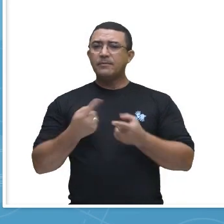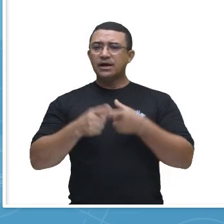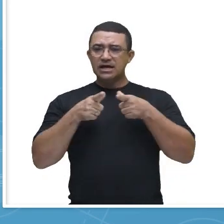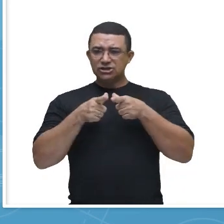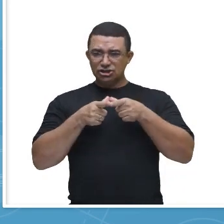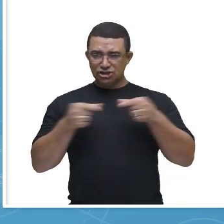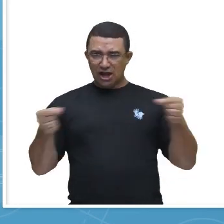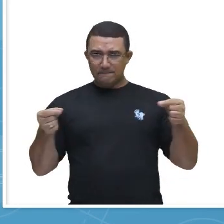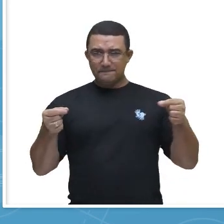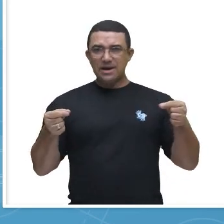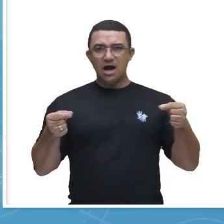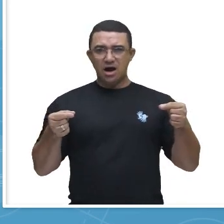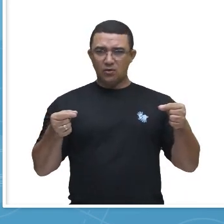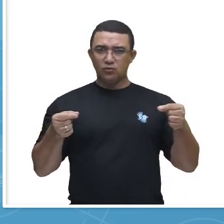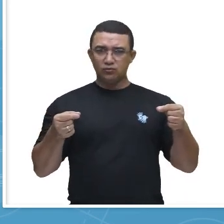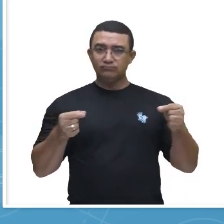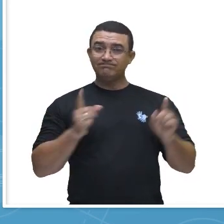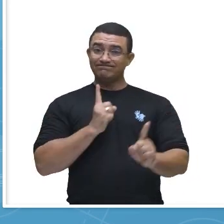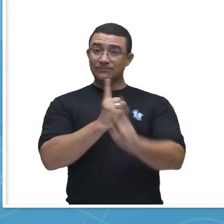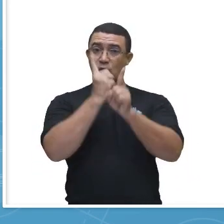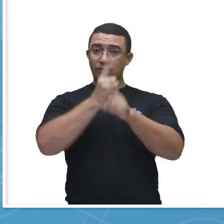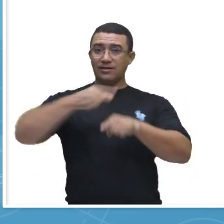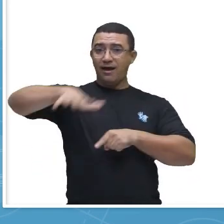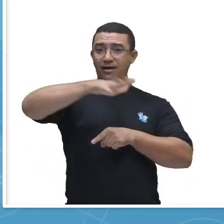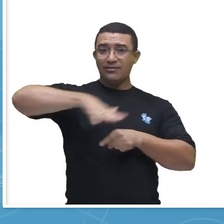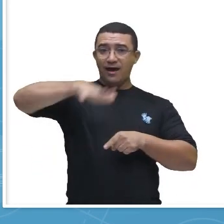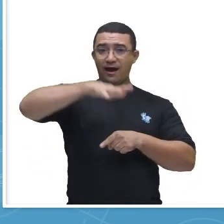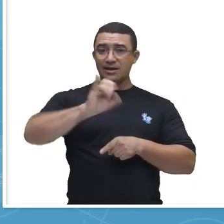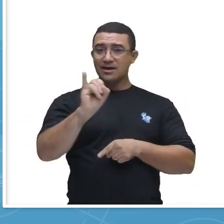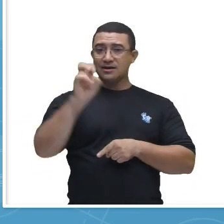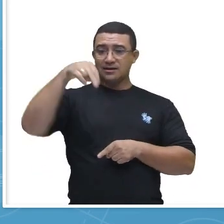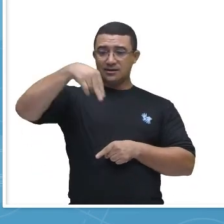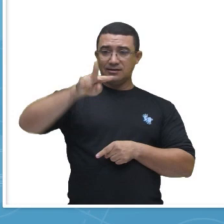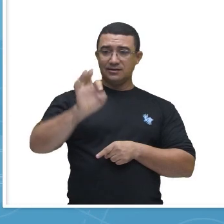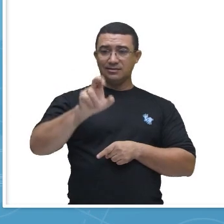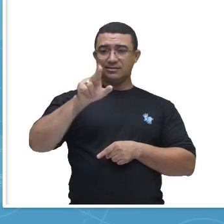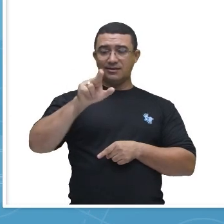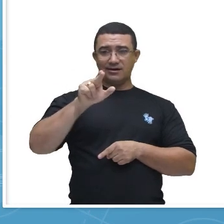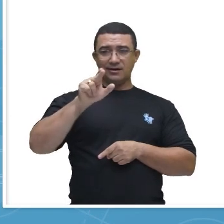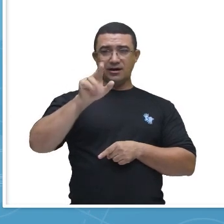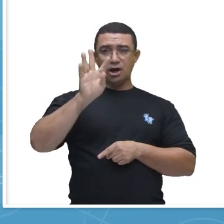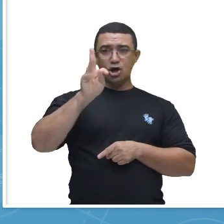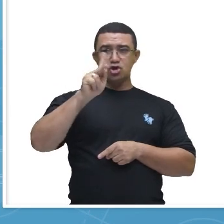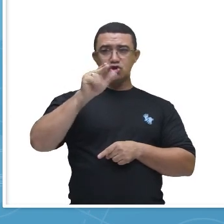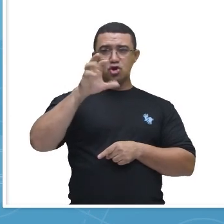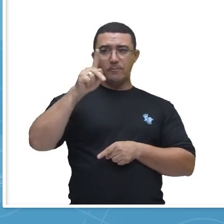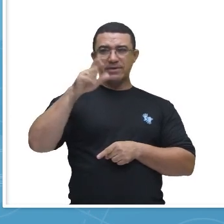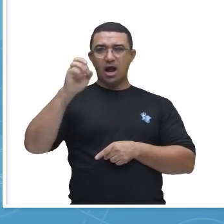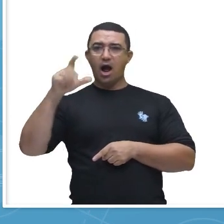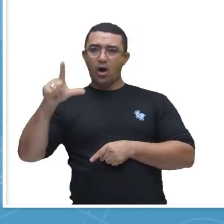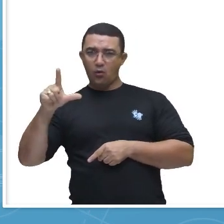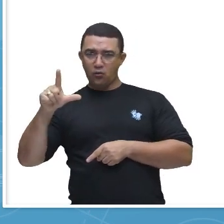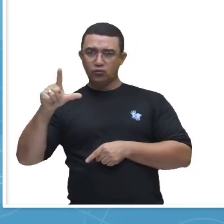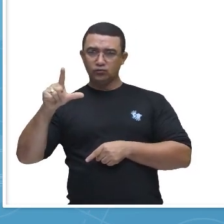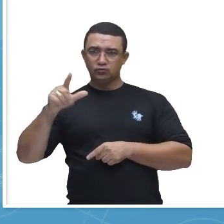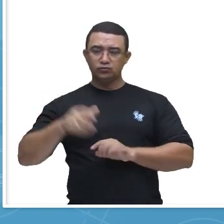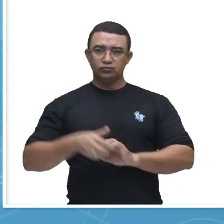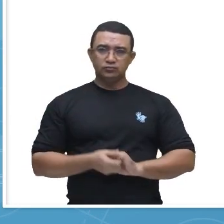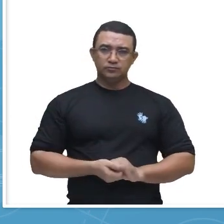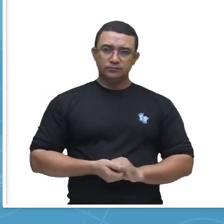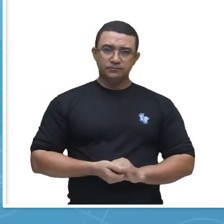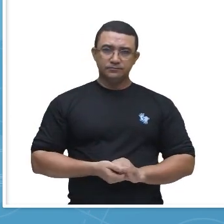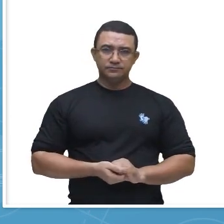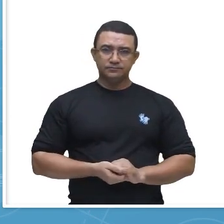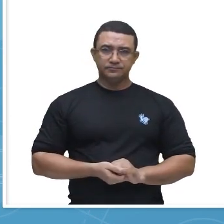o Japão, ó, o Japão se encontra na zona intertropical, ou seja, ele está ali entre os trópicos de Câncer e